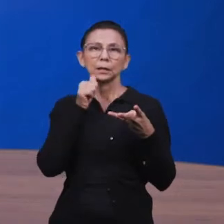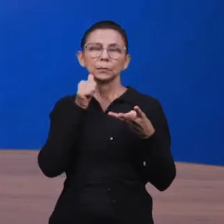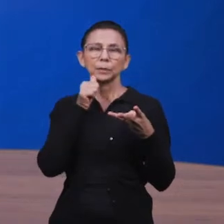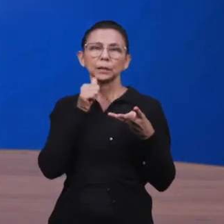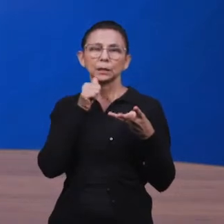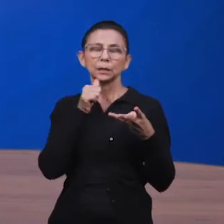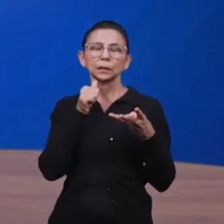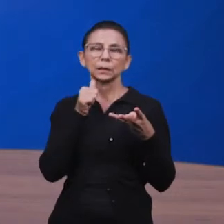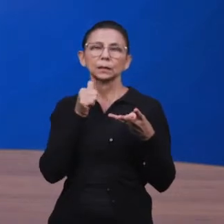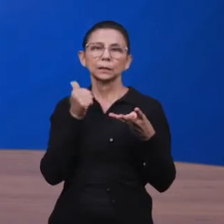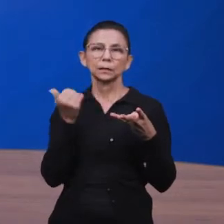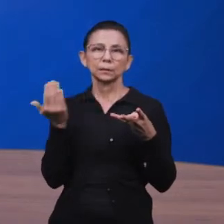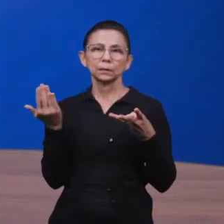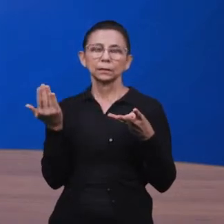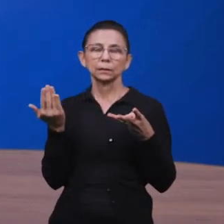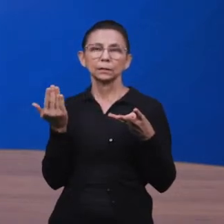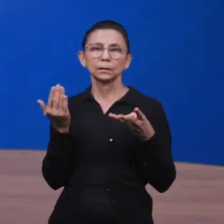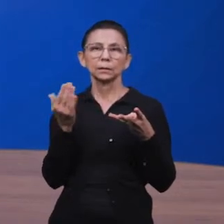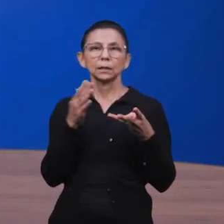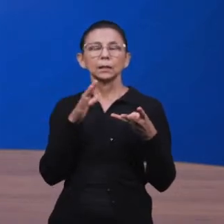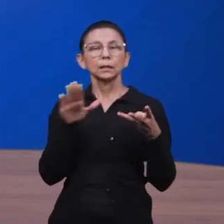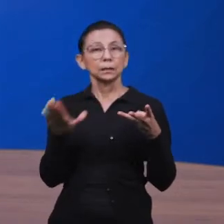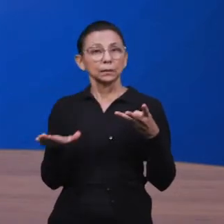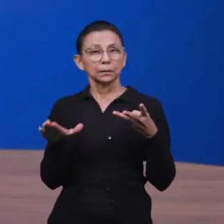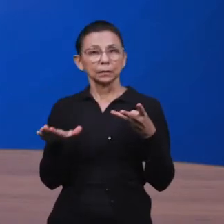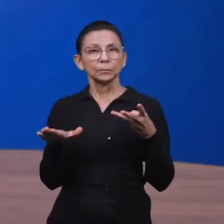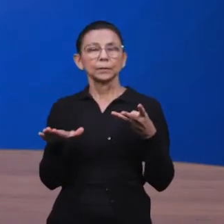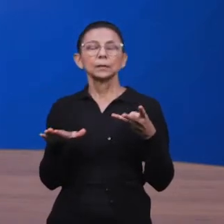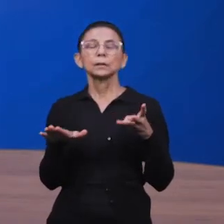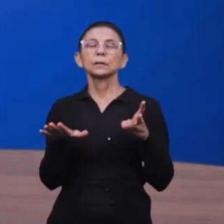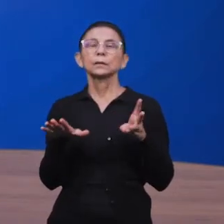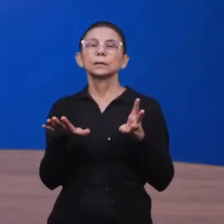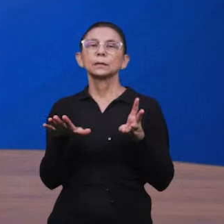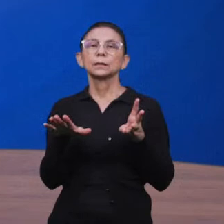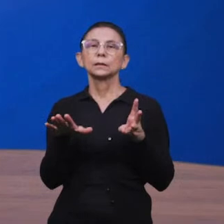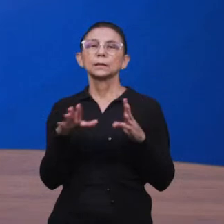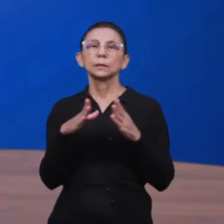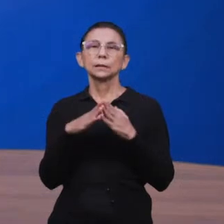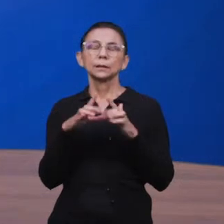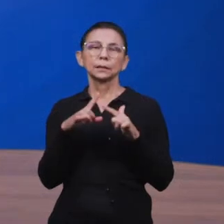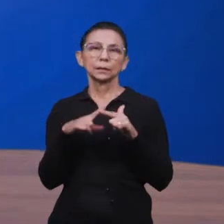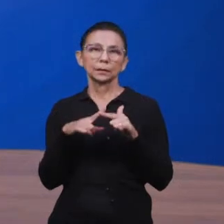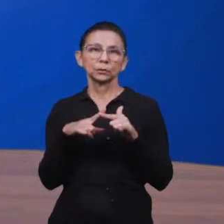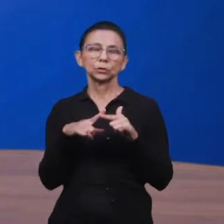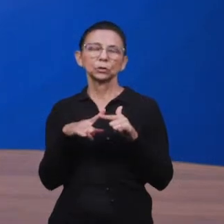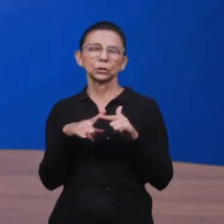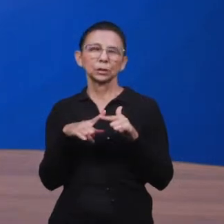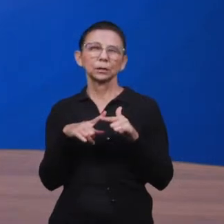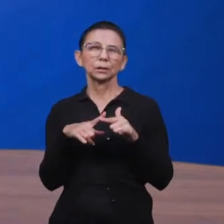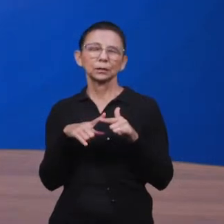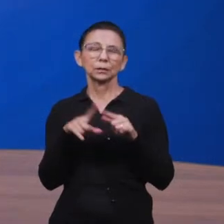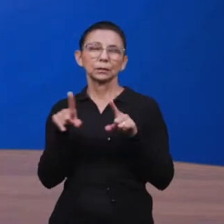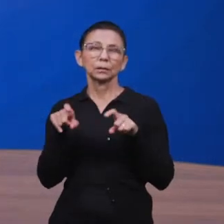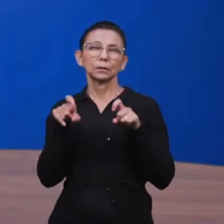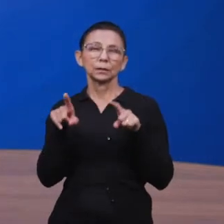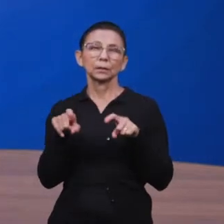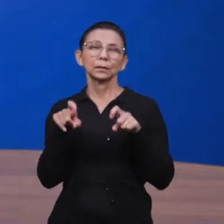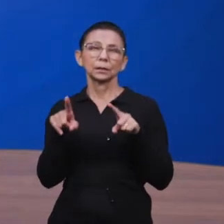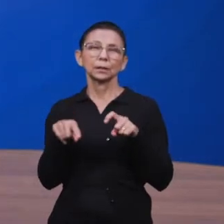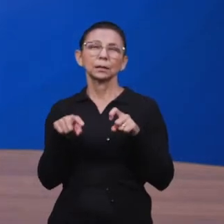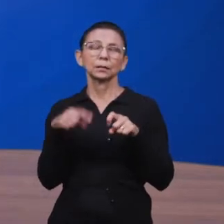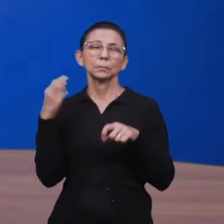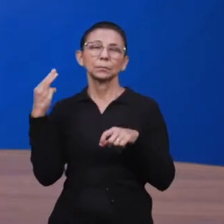Jennifer Bittencourt, ela é da classe de intermediários também, da nossa igreja em Araioses, lá no interior do estado